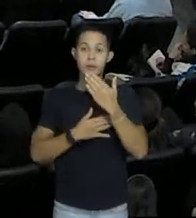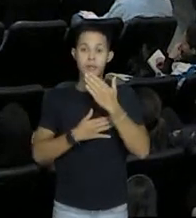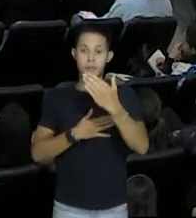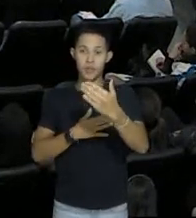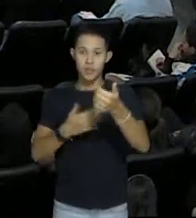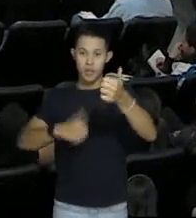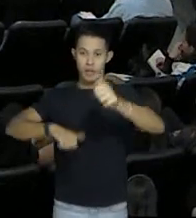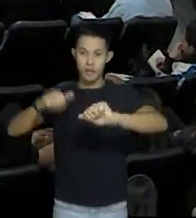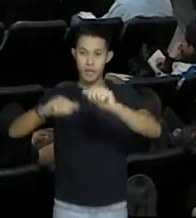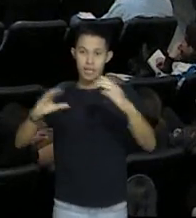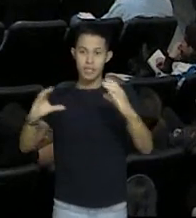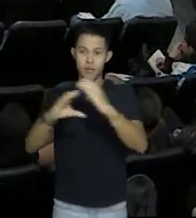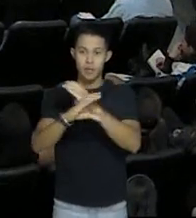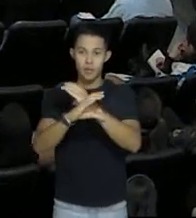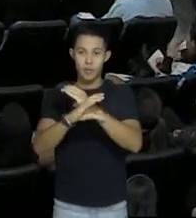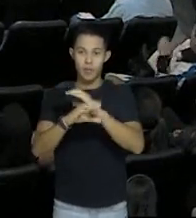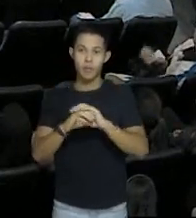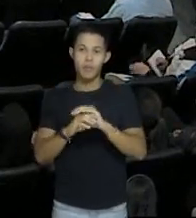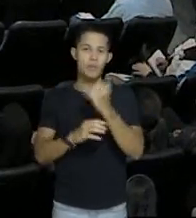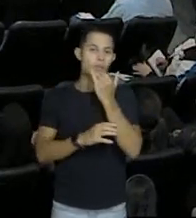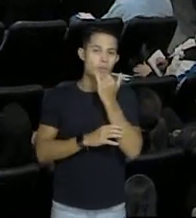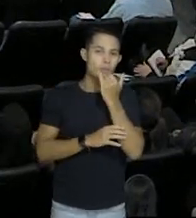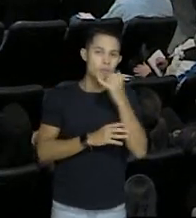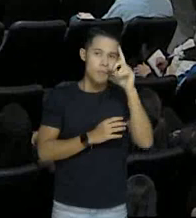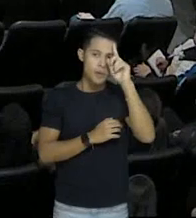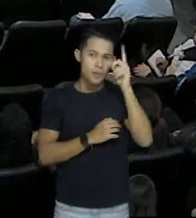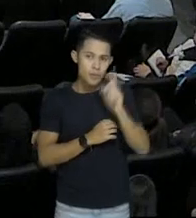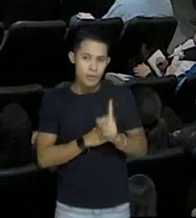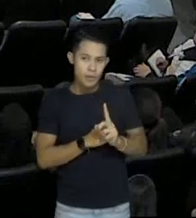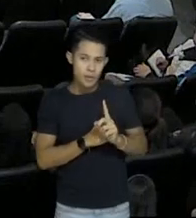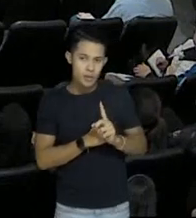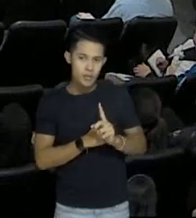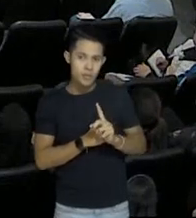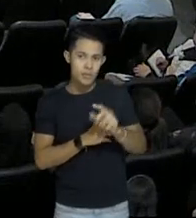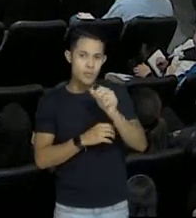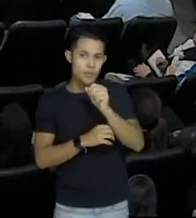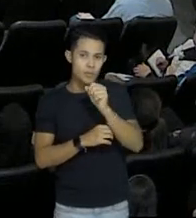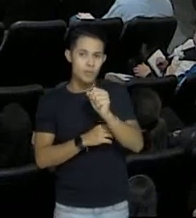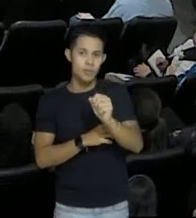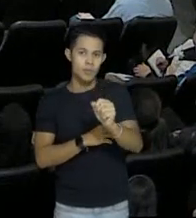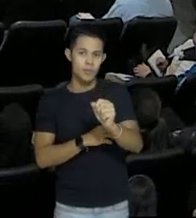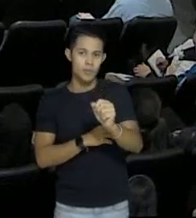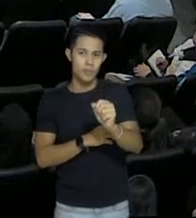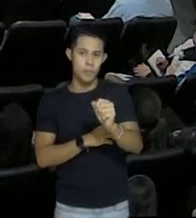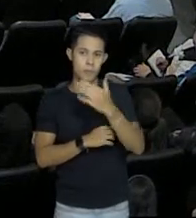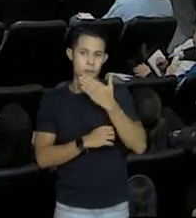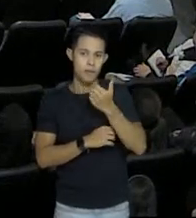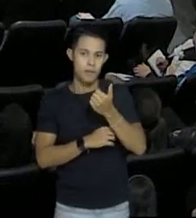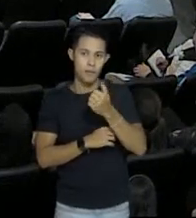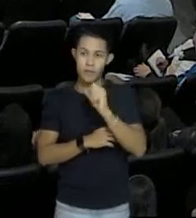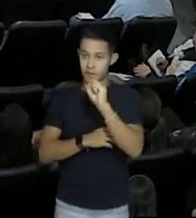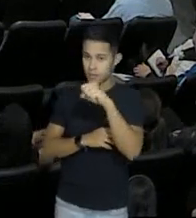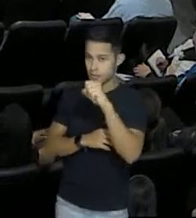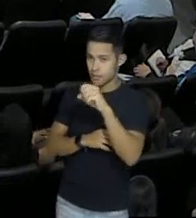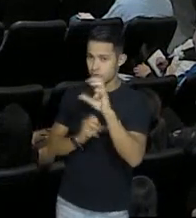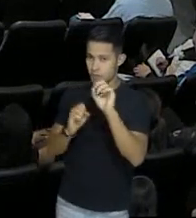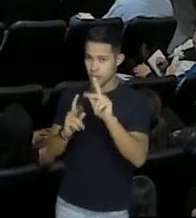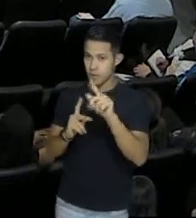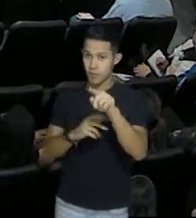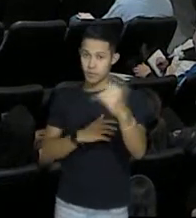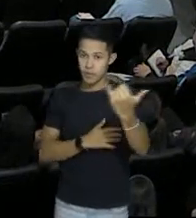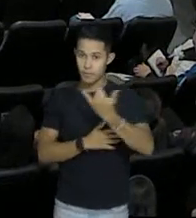isso? Não estou entendendo. Fala mais, que eu sou mais longe do microfone só. Okay. Assim, tá bom? É. A doutora